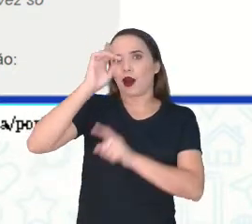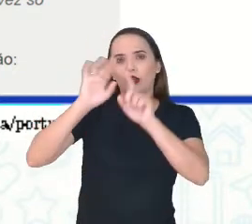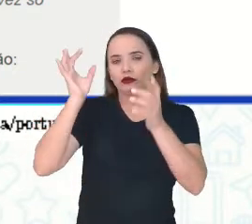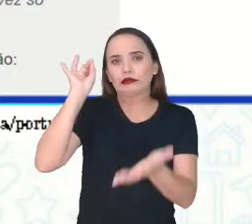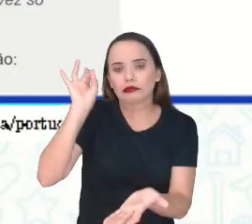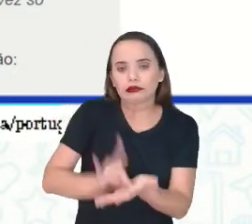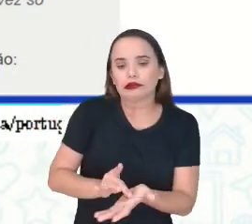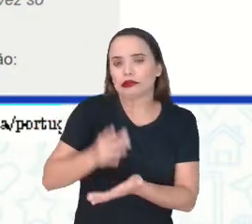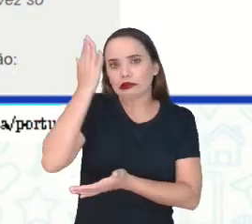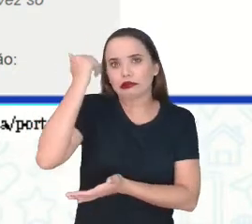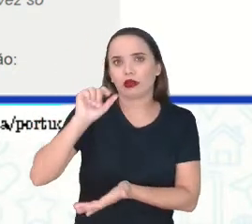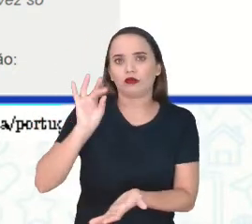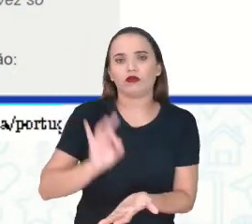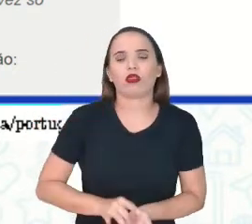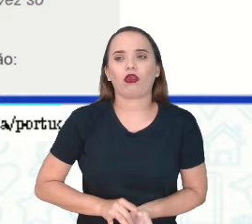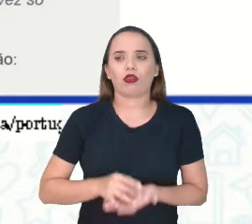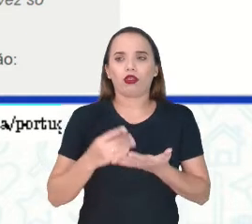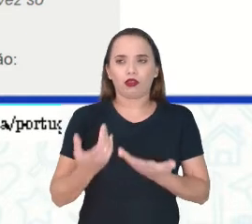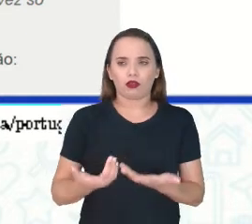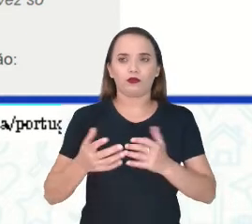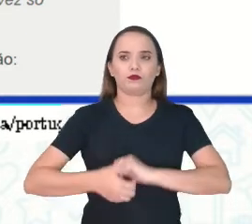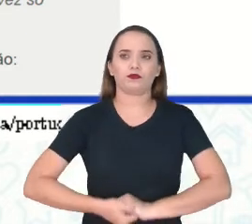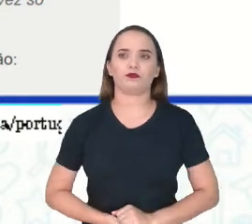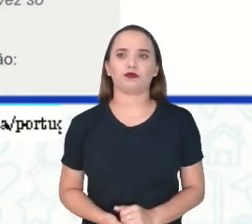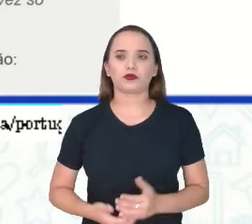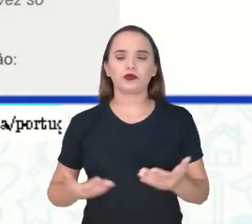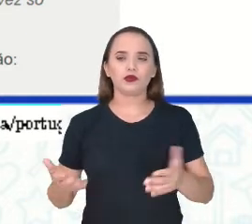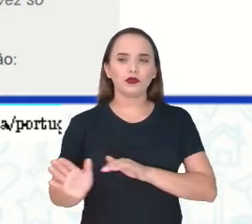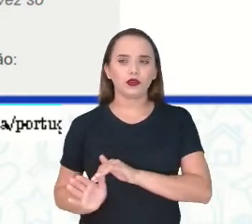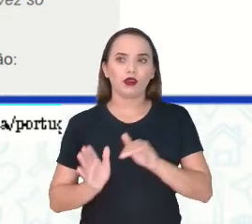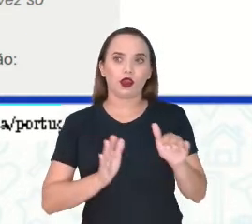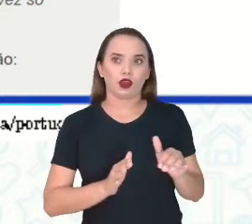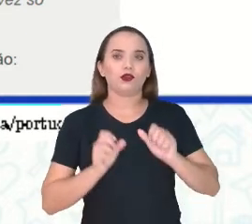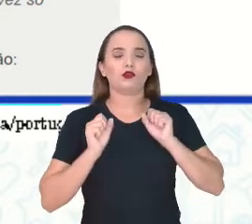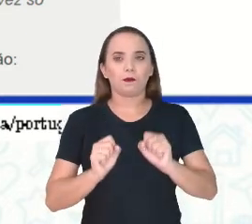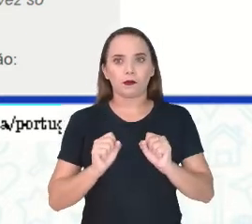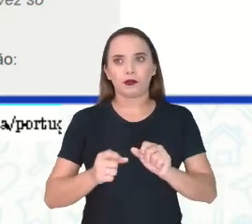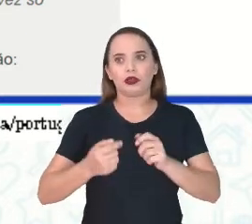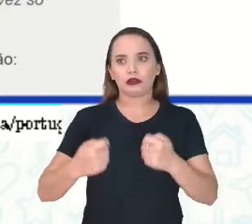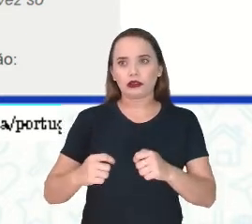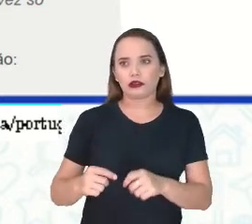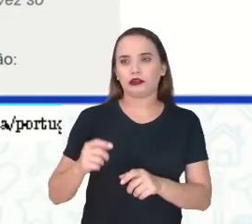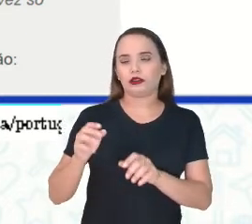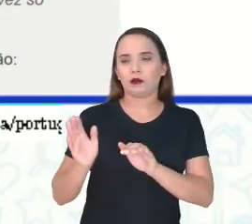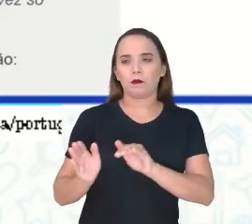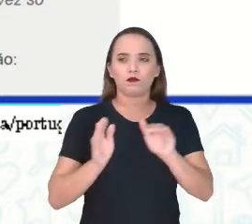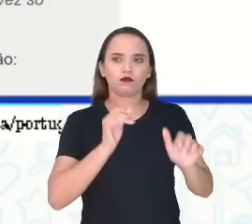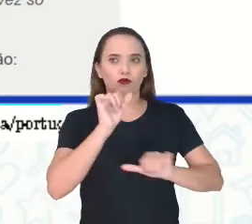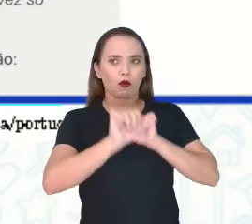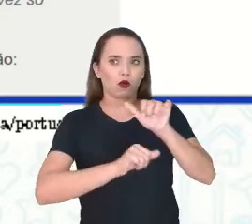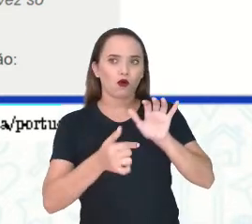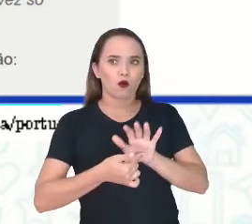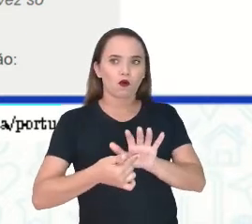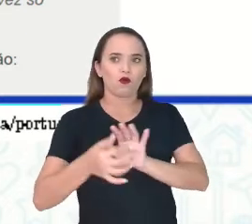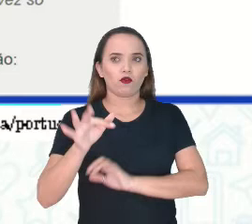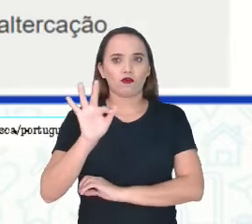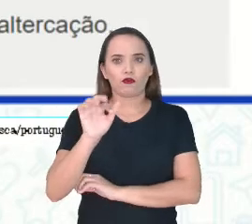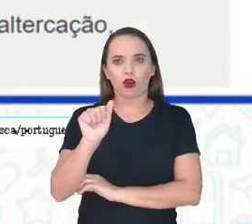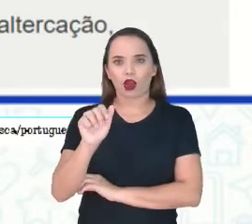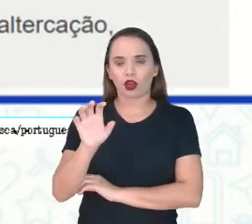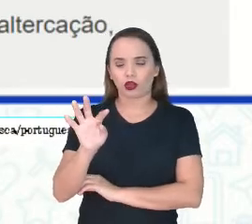Então, deixemos de lado as opiniões e passemos à demonstração de fatos. O que seria essa demonstração de